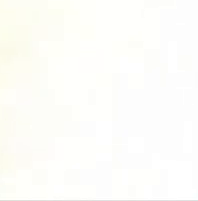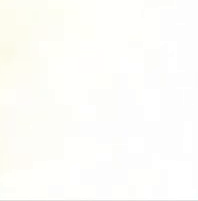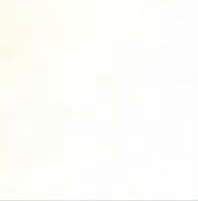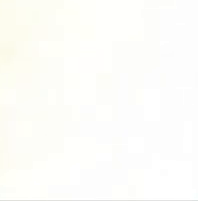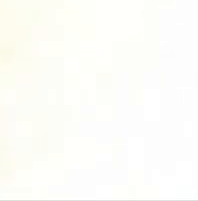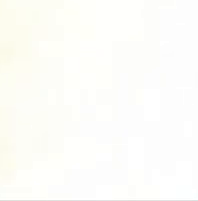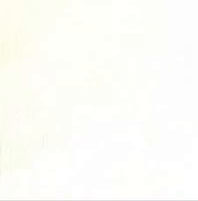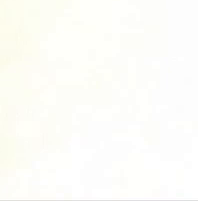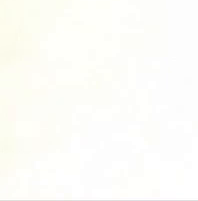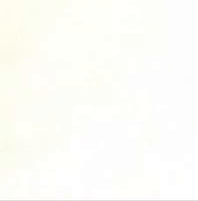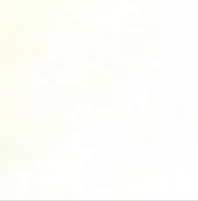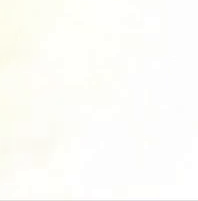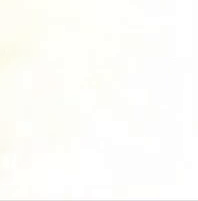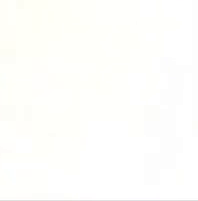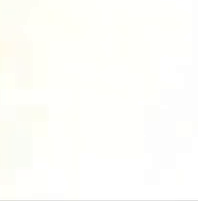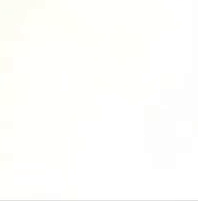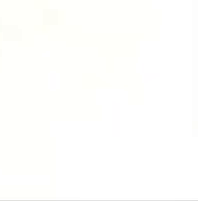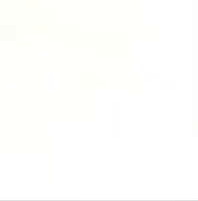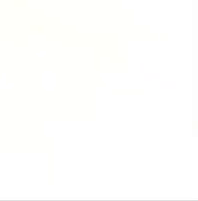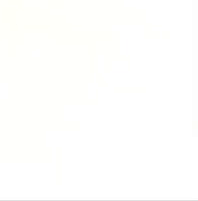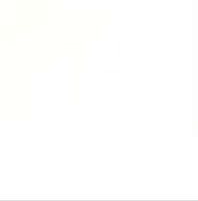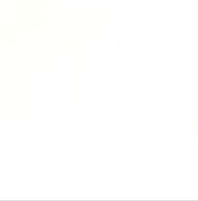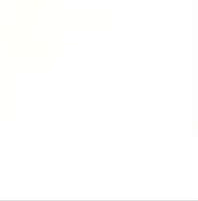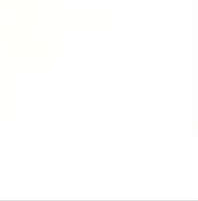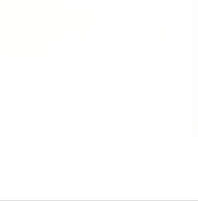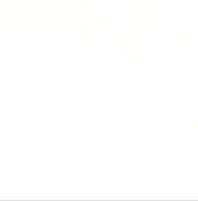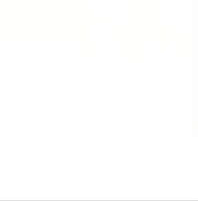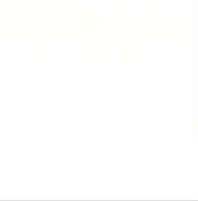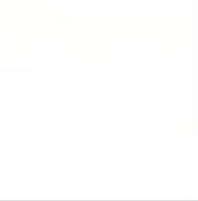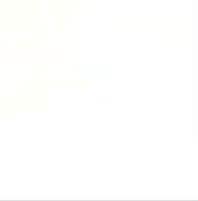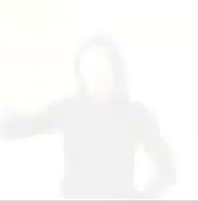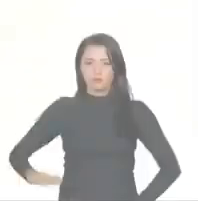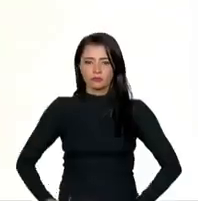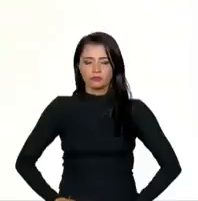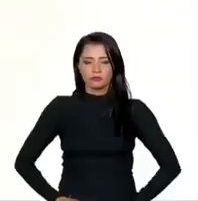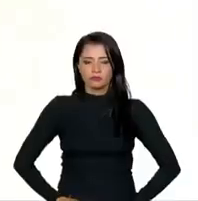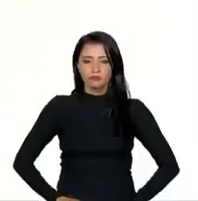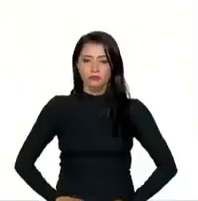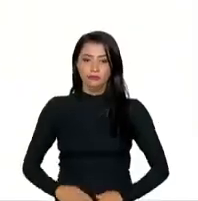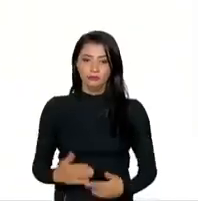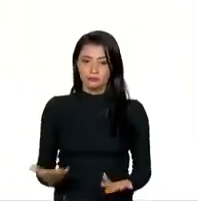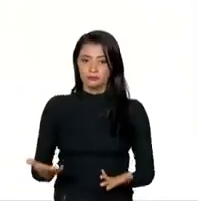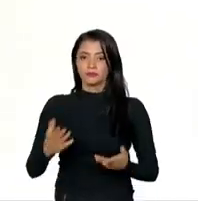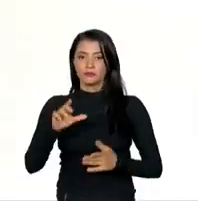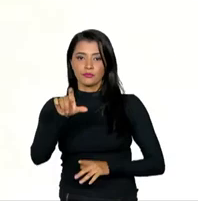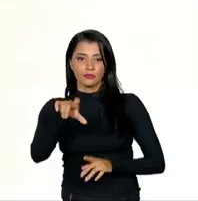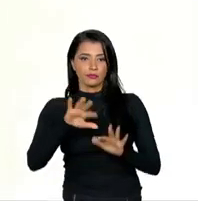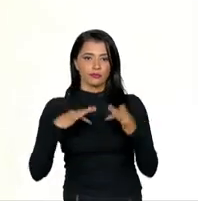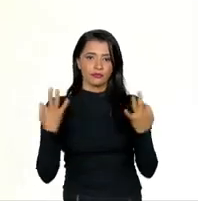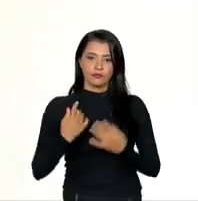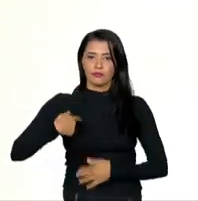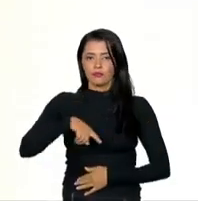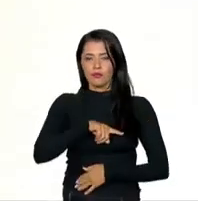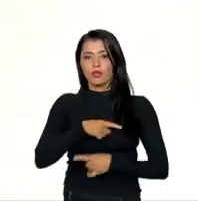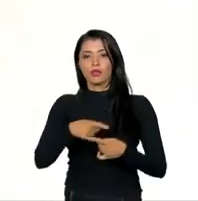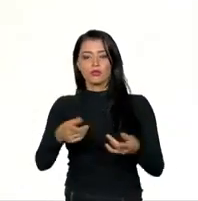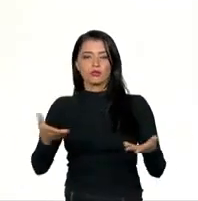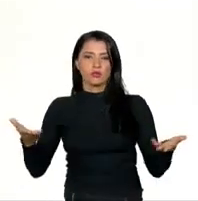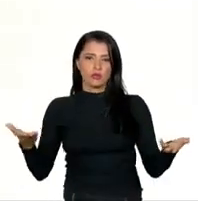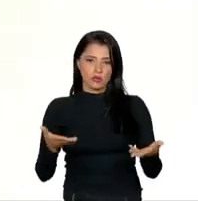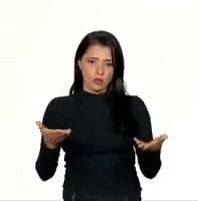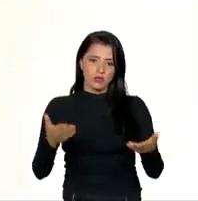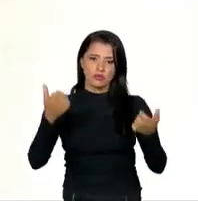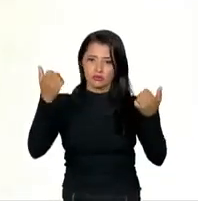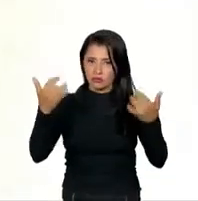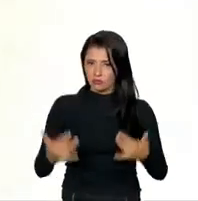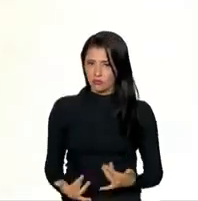para esse público do Cadastro Único e especialmente do Bolsa Família. Nós juntos lançamos agora, como eu